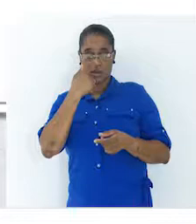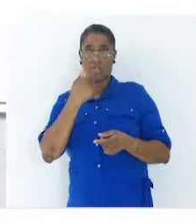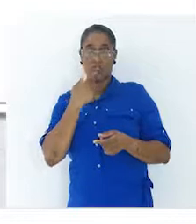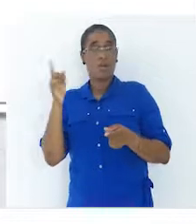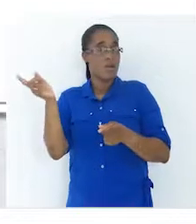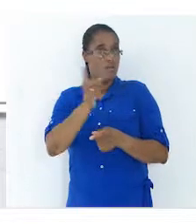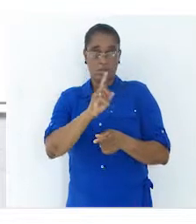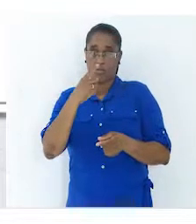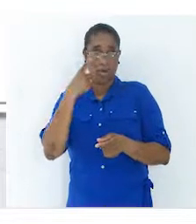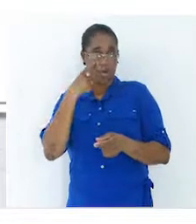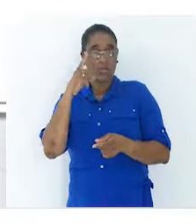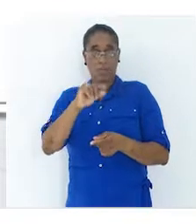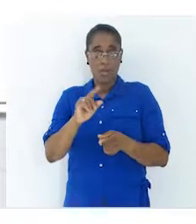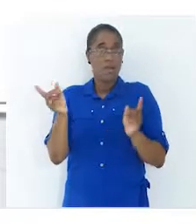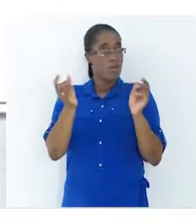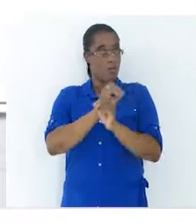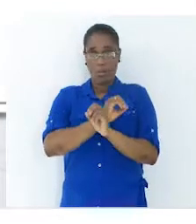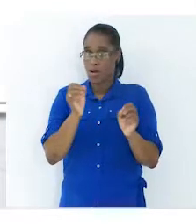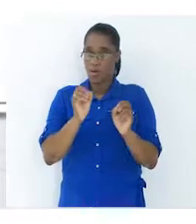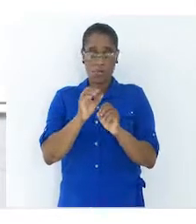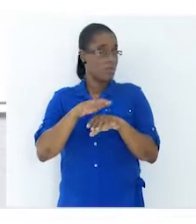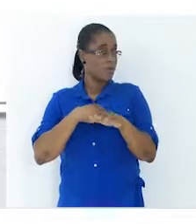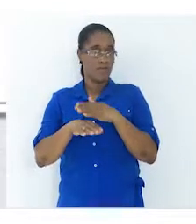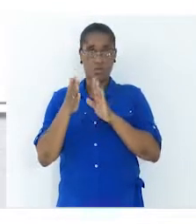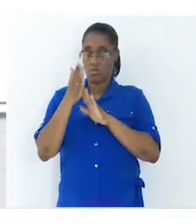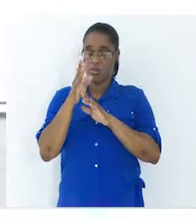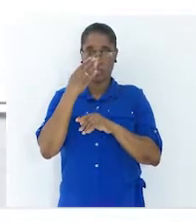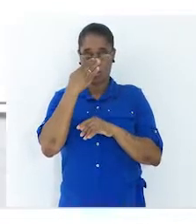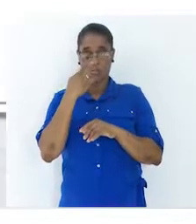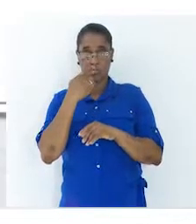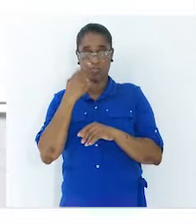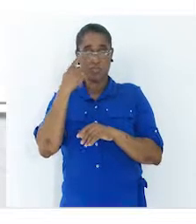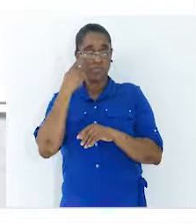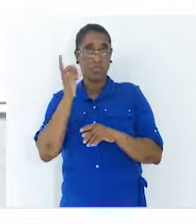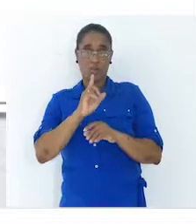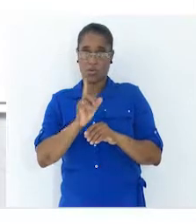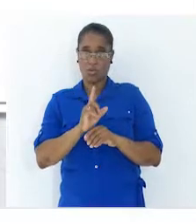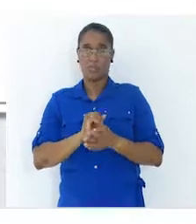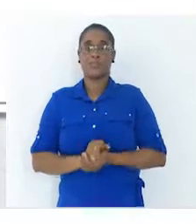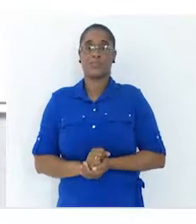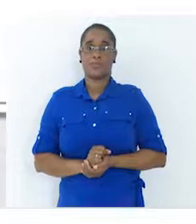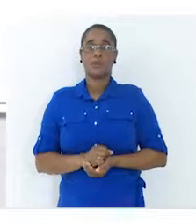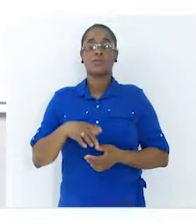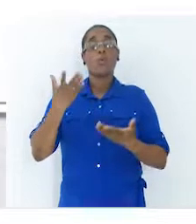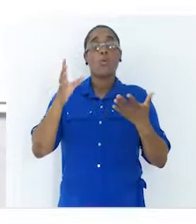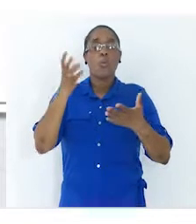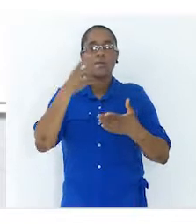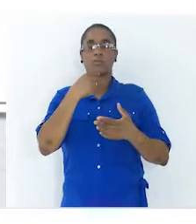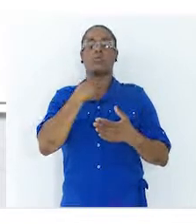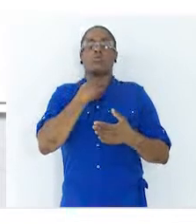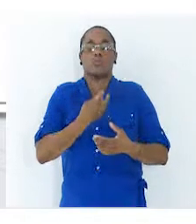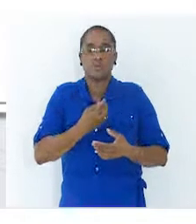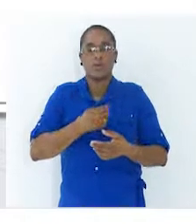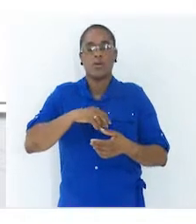nem nos olhos. Portanto, é preciso não fazer isto. Ao tossir ou expirar, cobre a